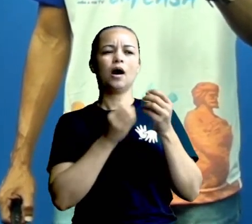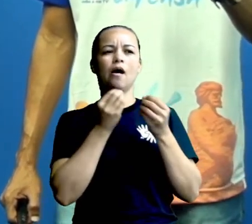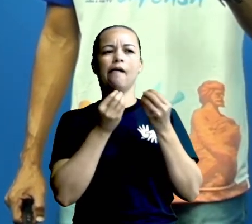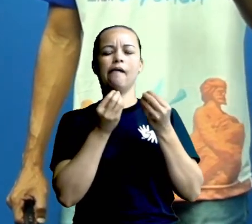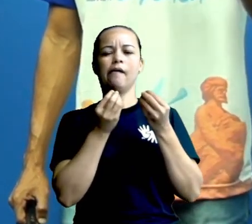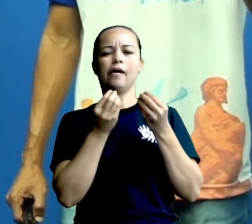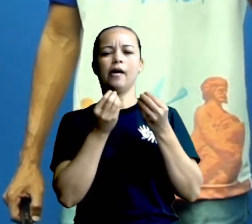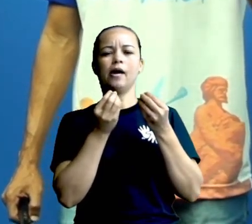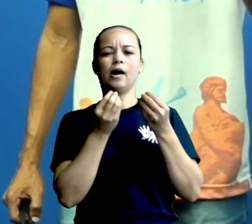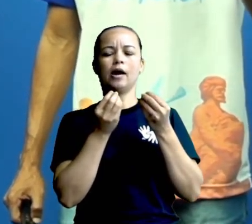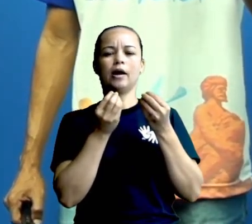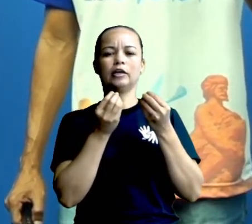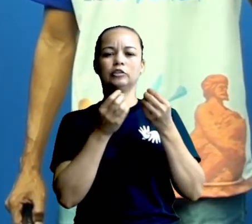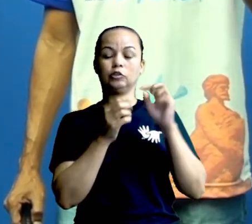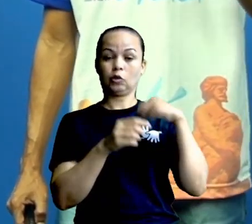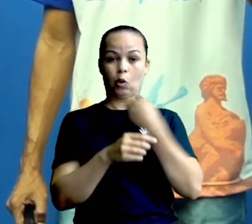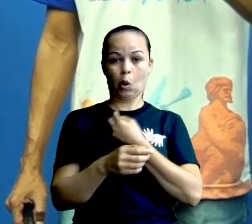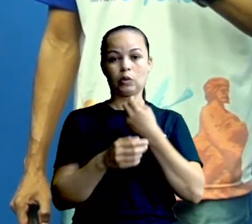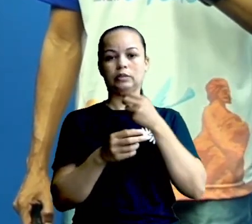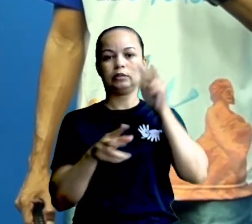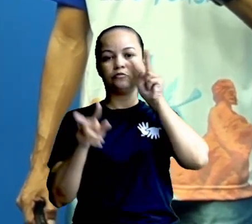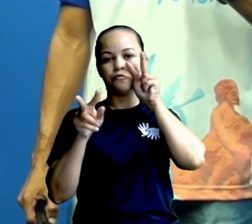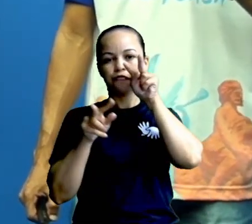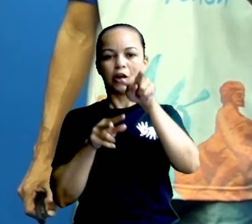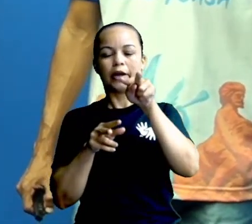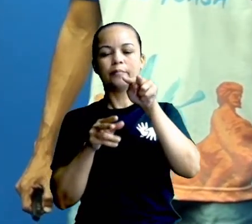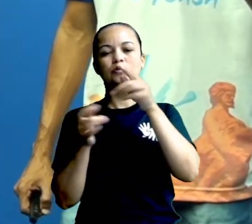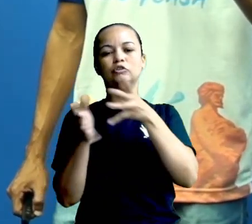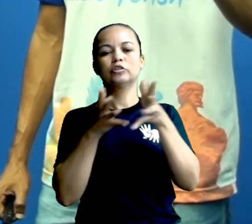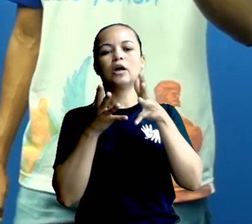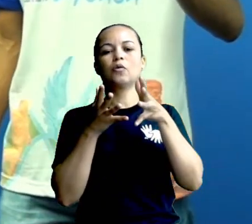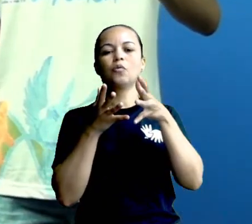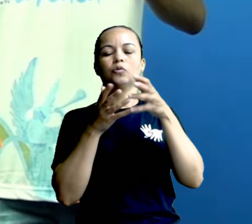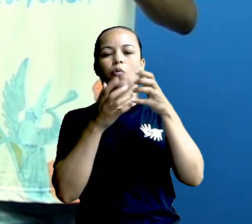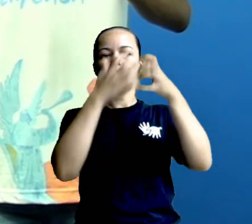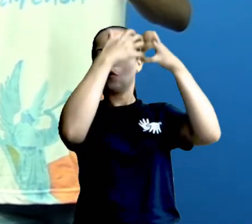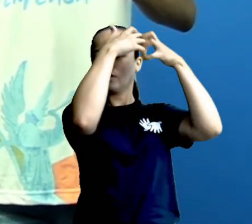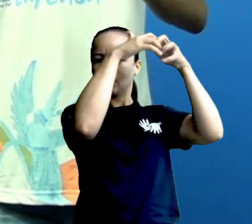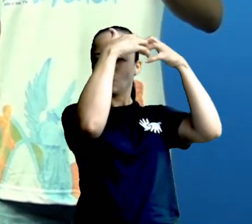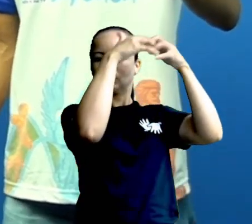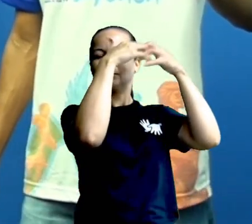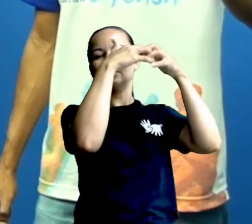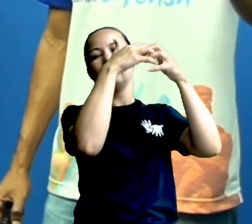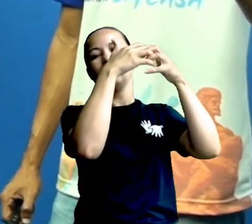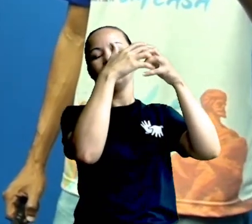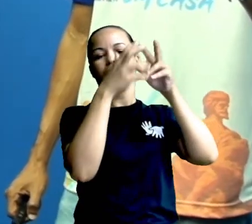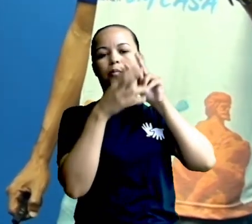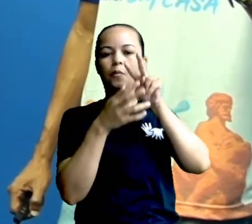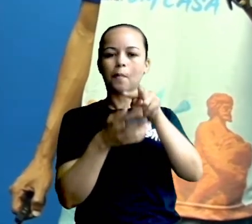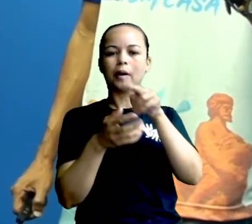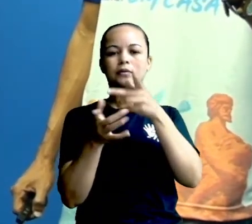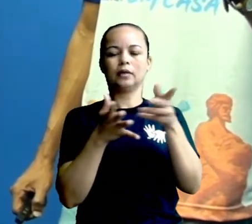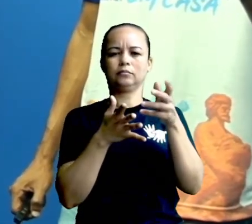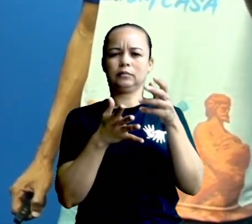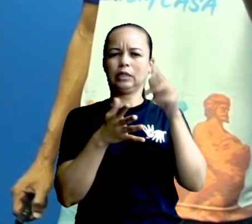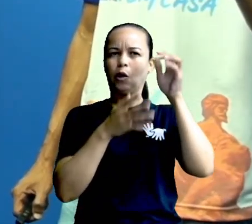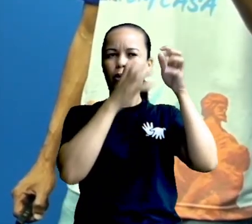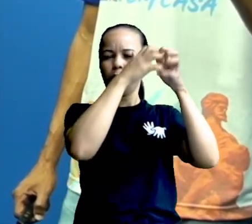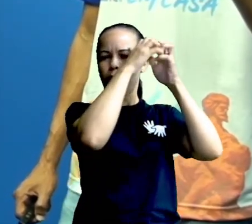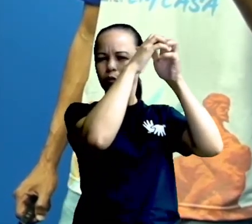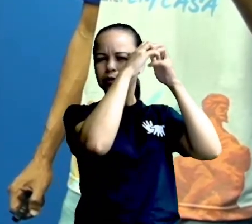de acordo com o que o nosso cérebro diz que a gente enxerga. Mas o fenômeno é o seguinte. O nosso cérebro não